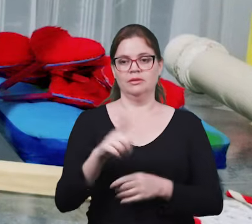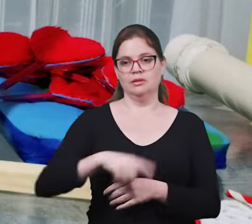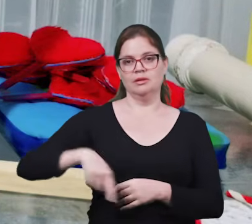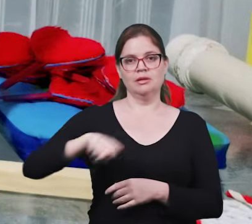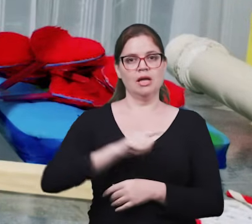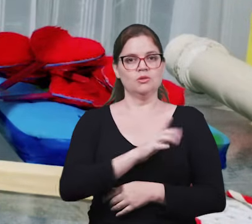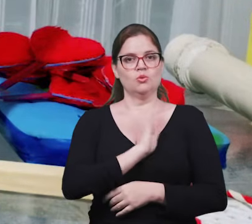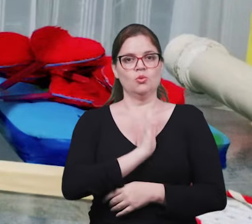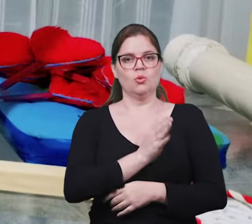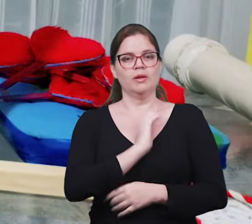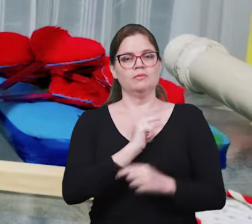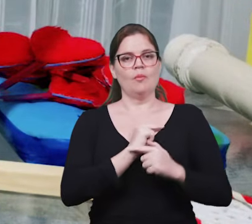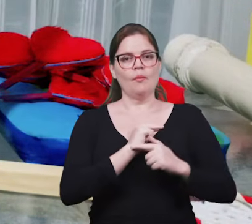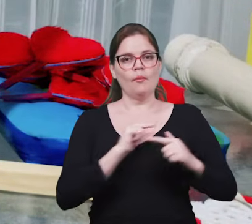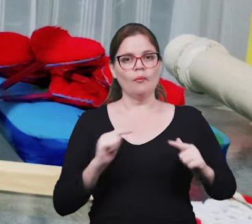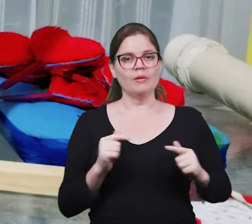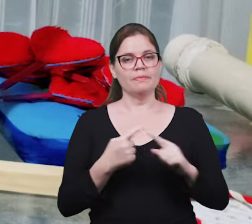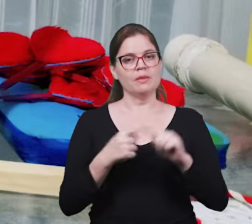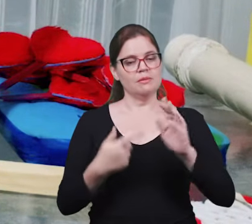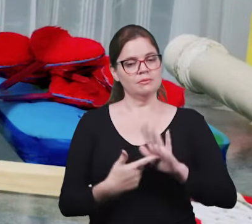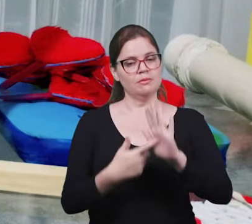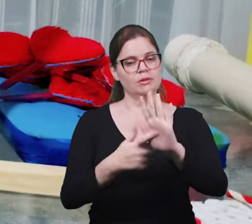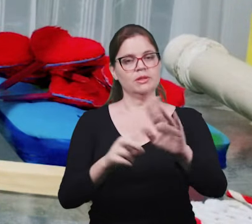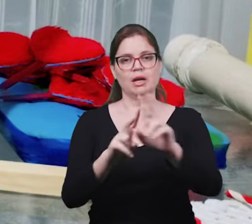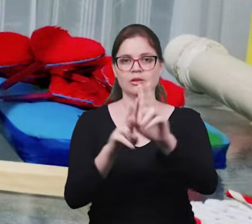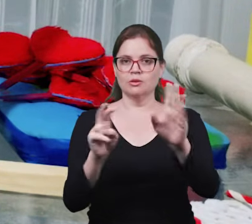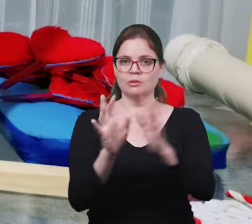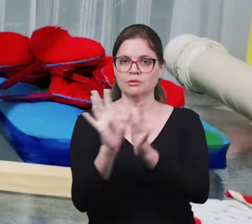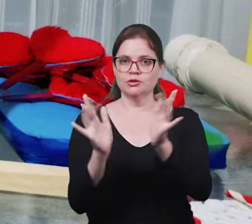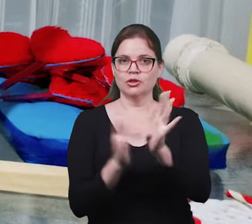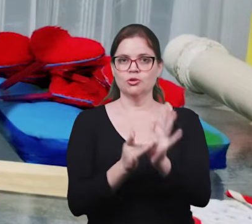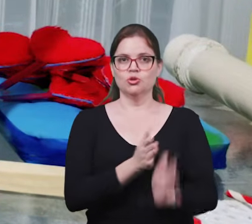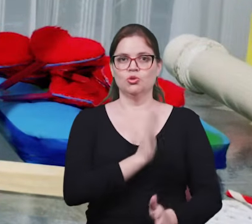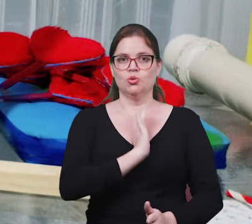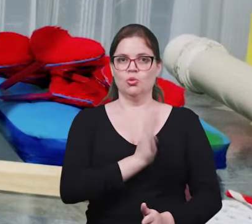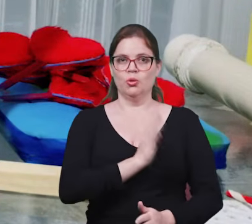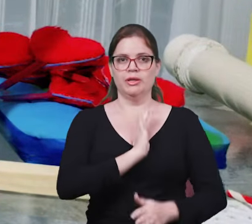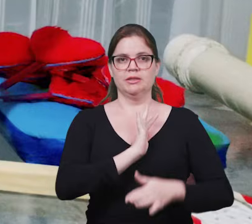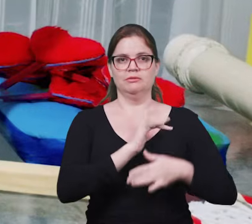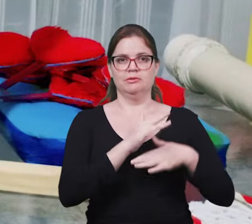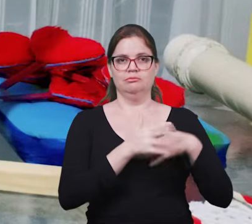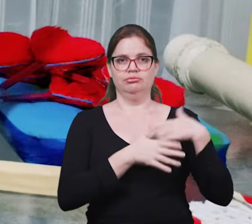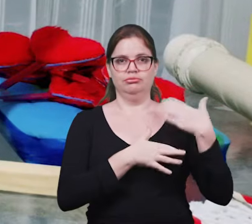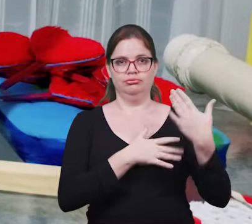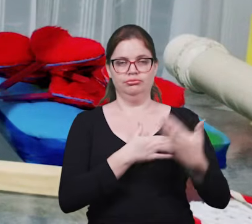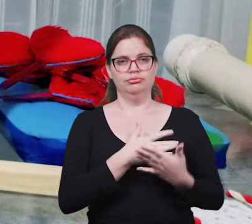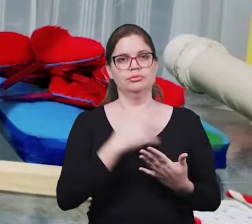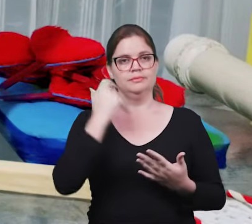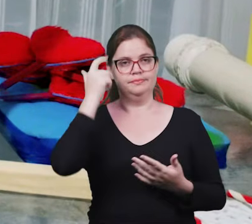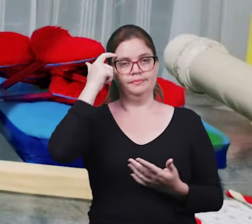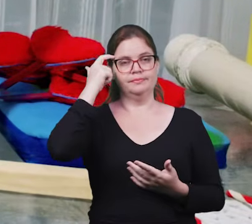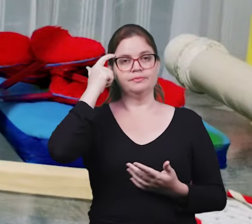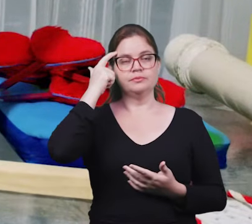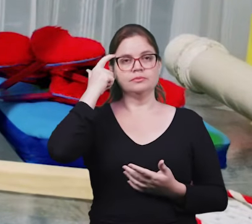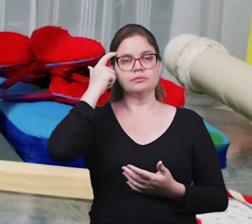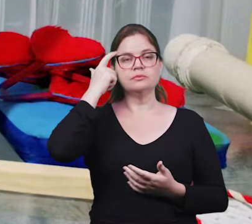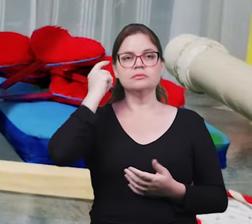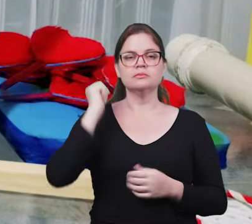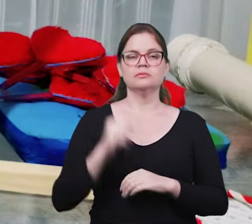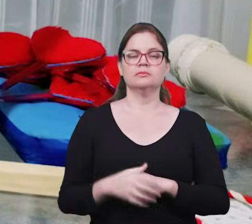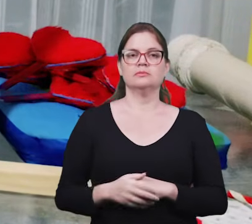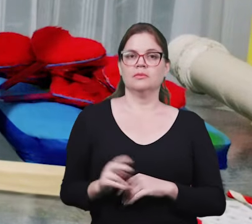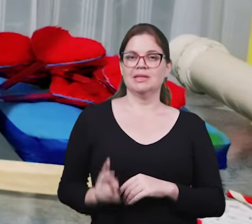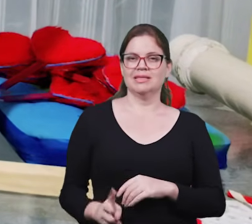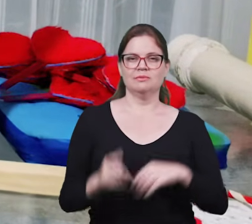com o coração vazio, levar Jesus para elas. E os seus corações serão transformados. Sempre